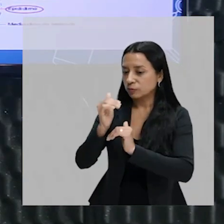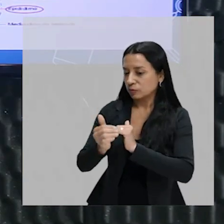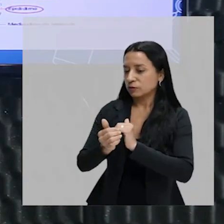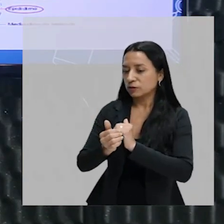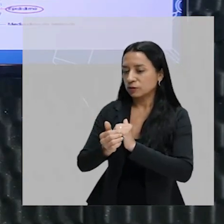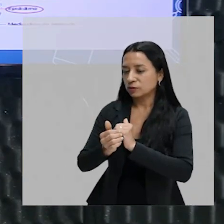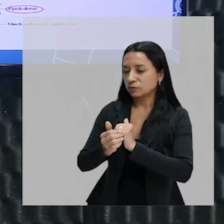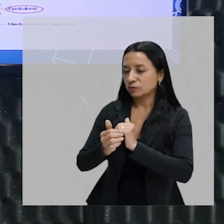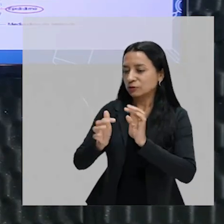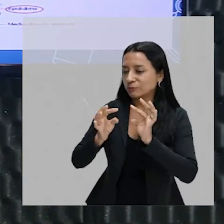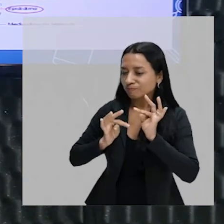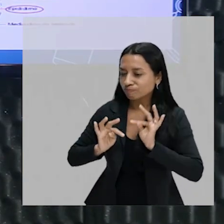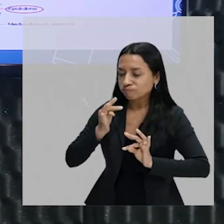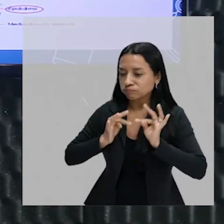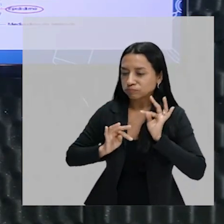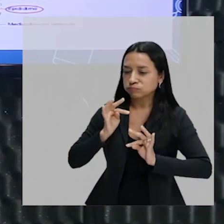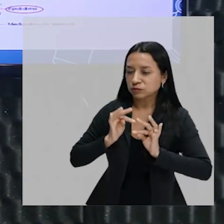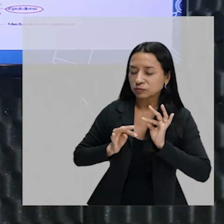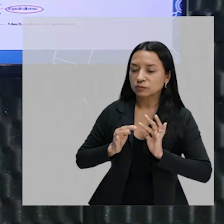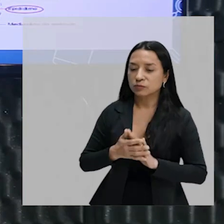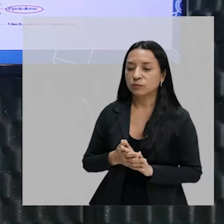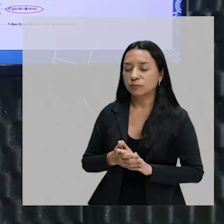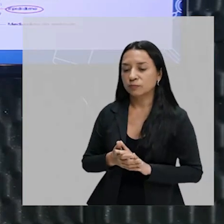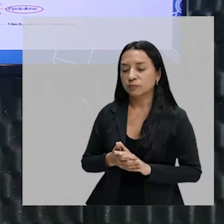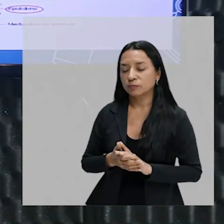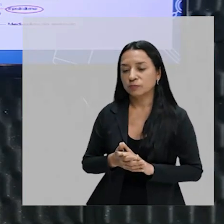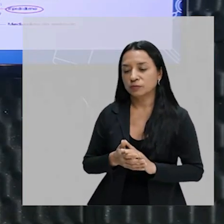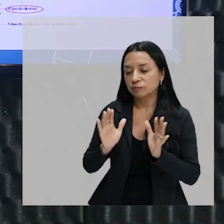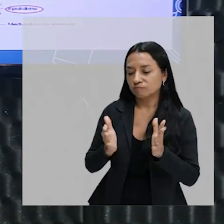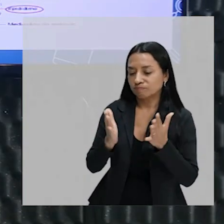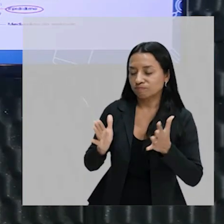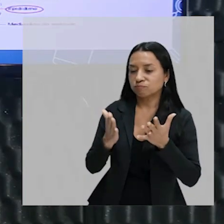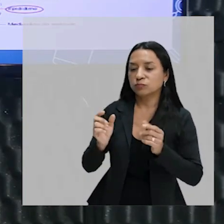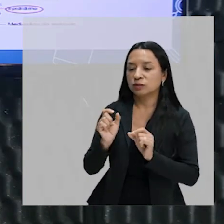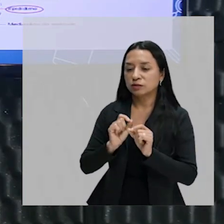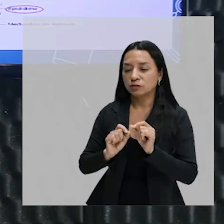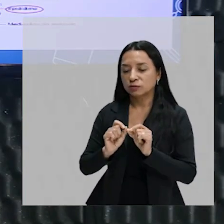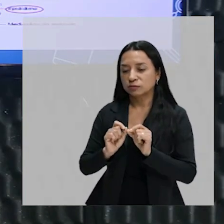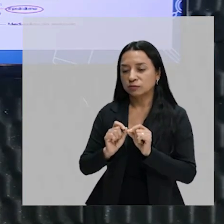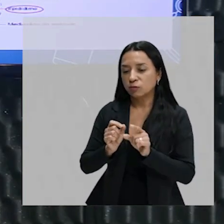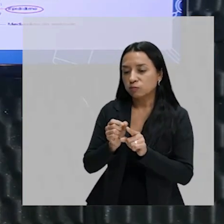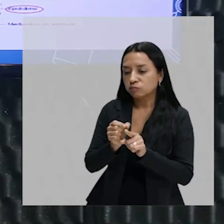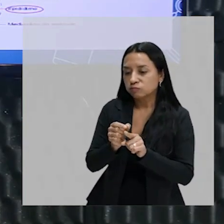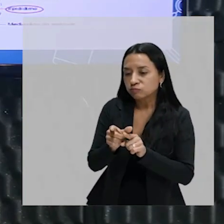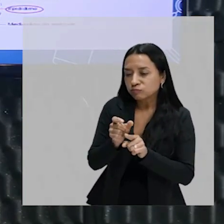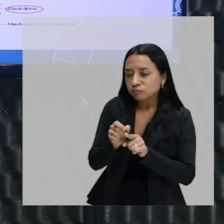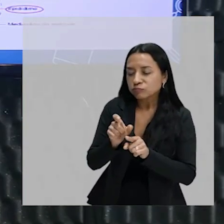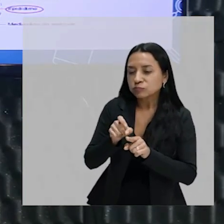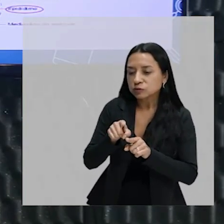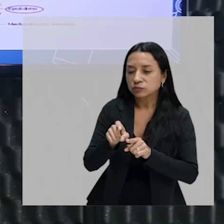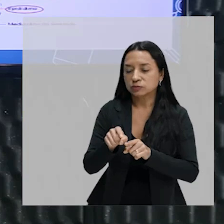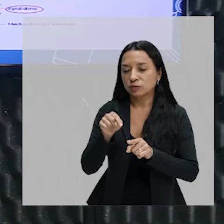excitação esse epidídimo ele vai ser estimulado E aí no momento da ejaculação os